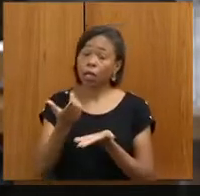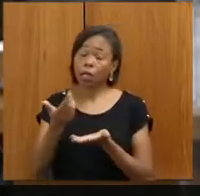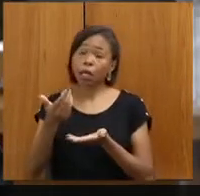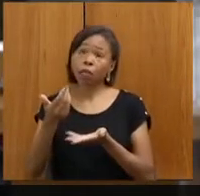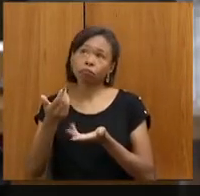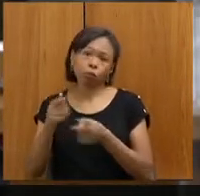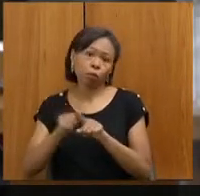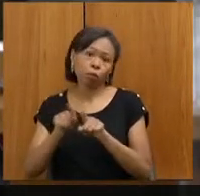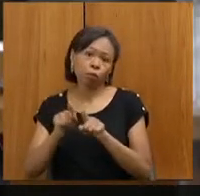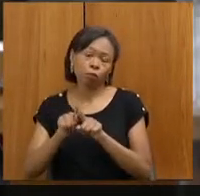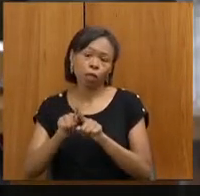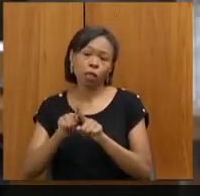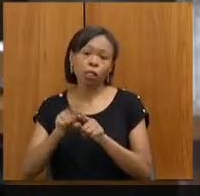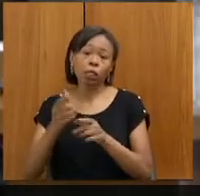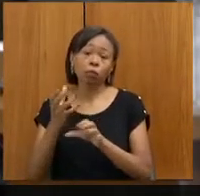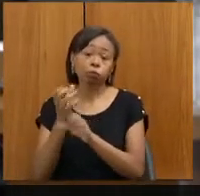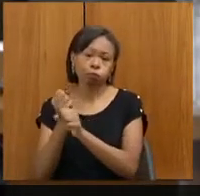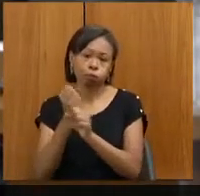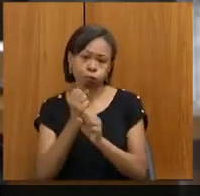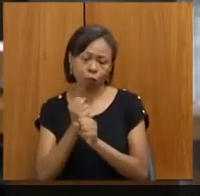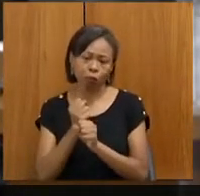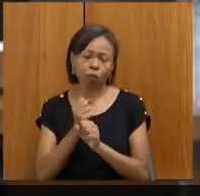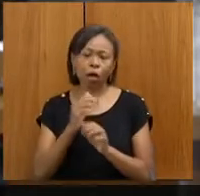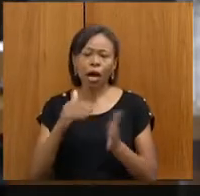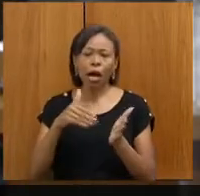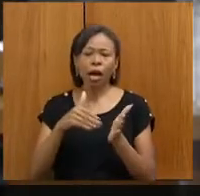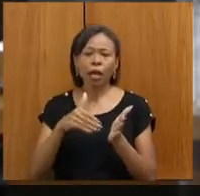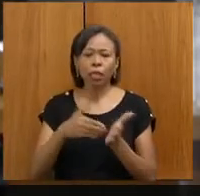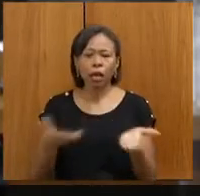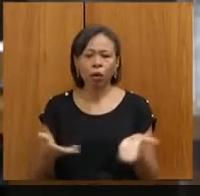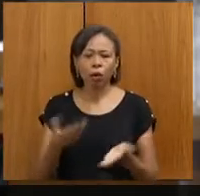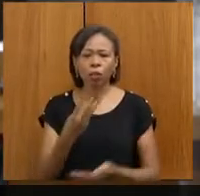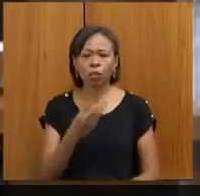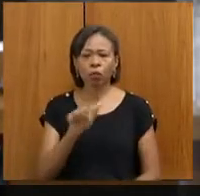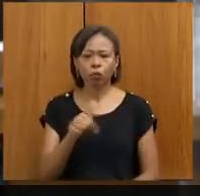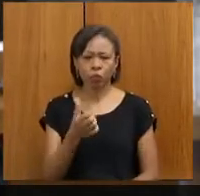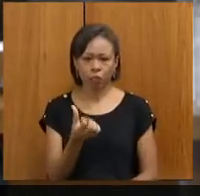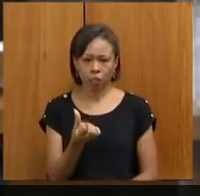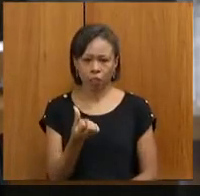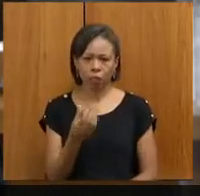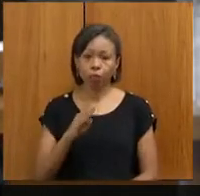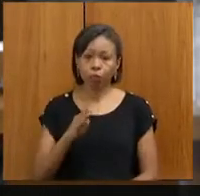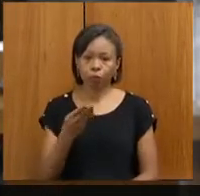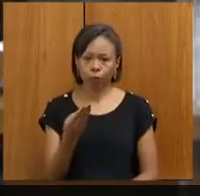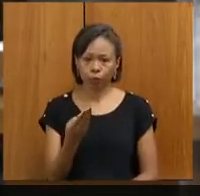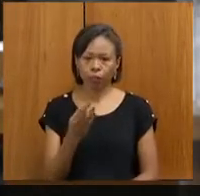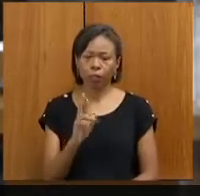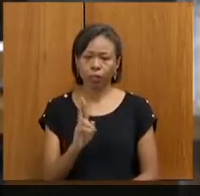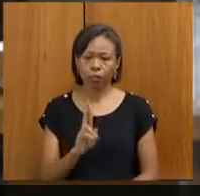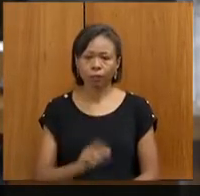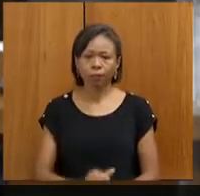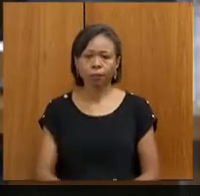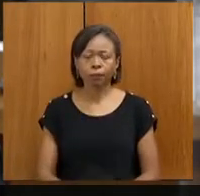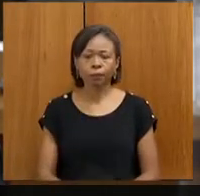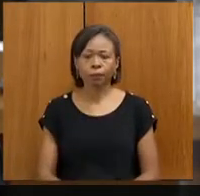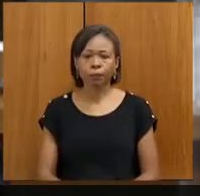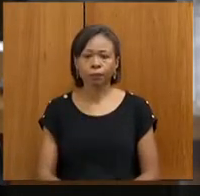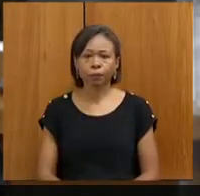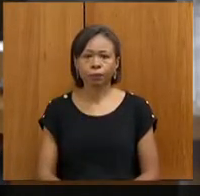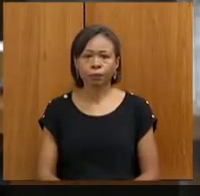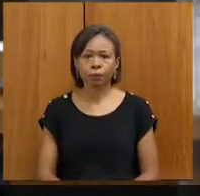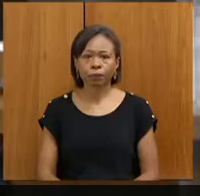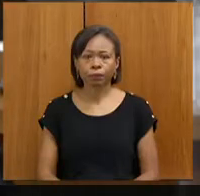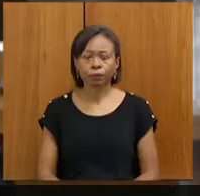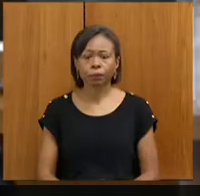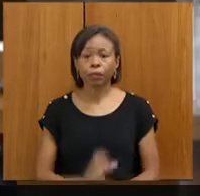Então temos um super até este momento 3,6 bilhão de reais próximo por favor nesse caso o resultado primário